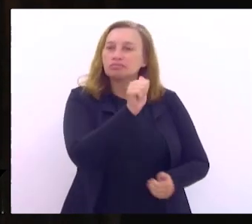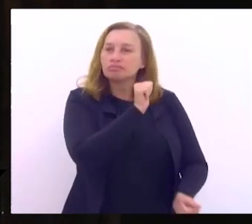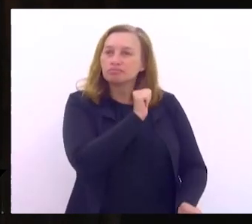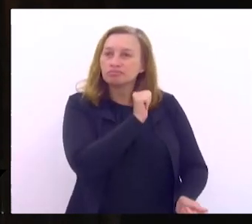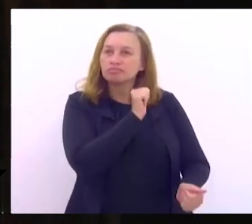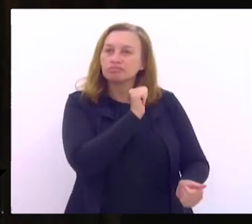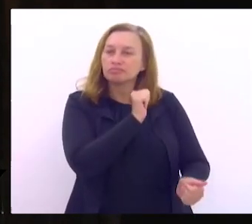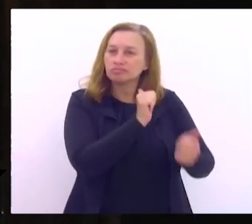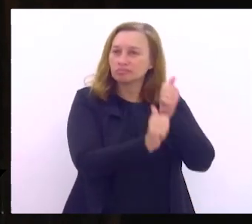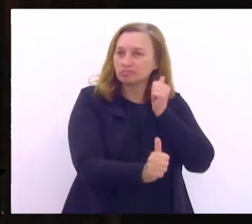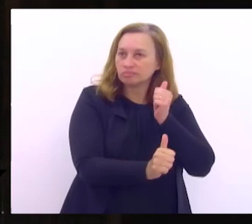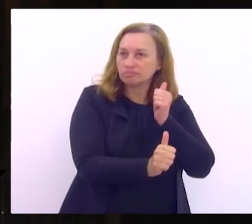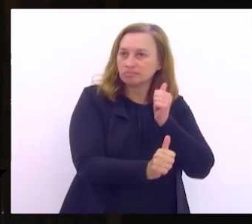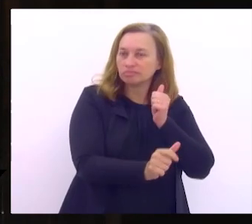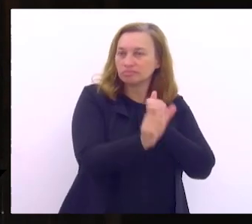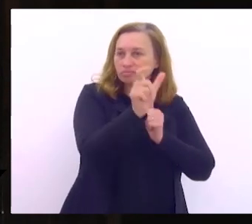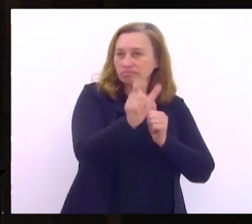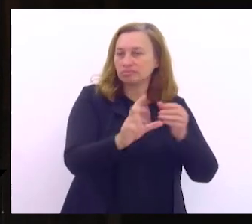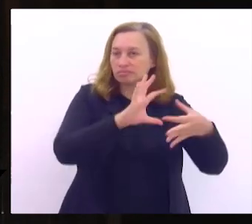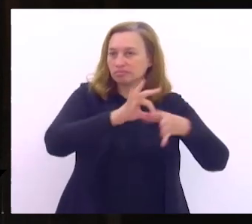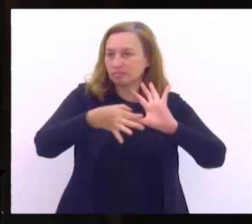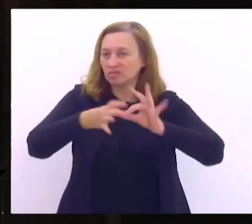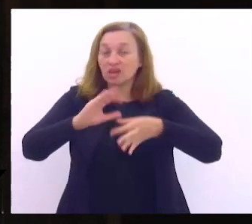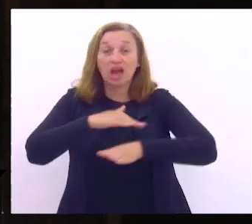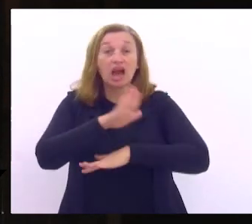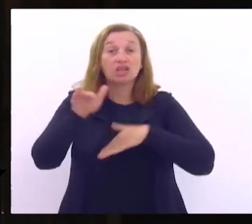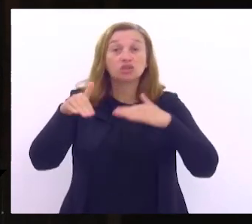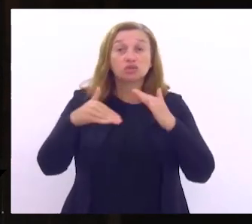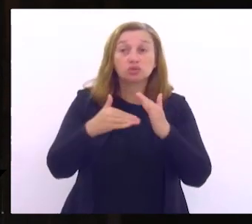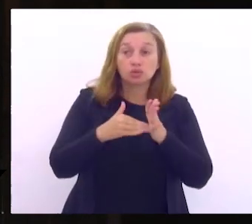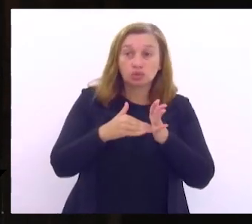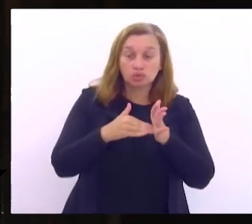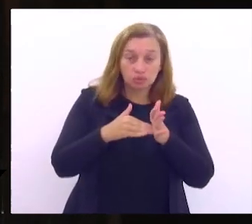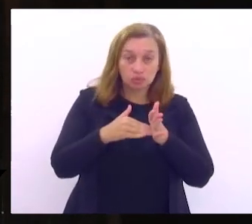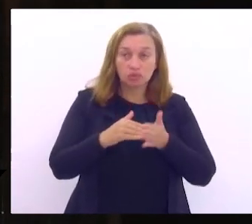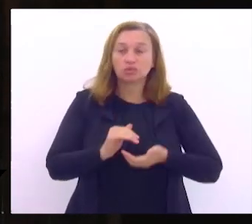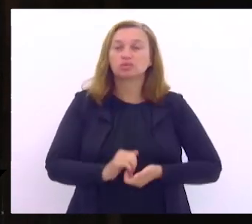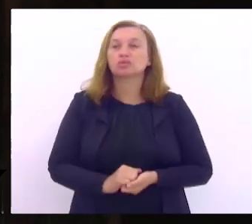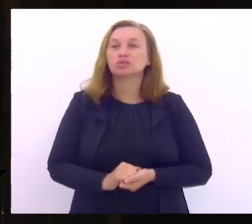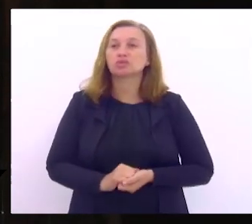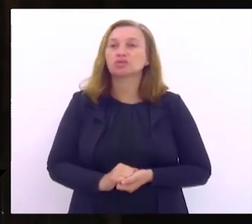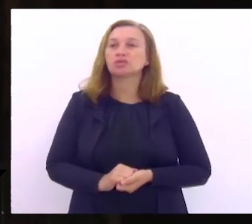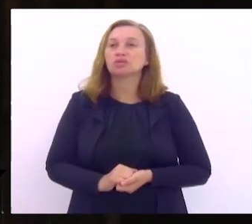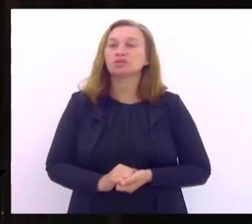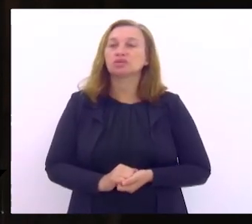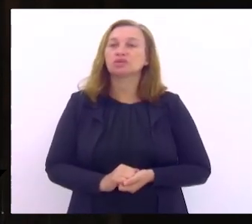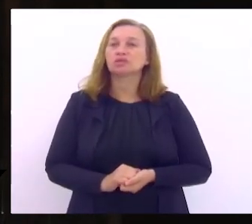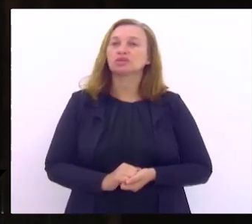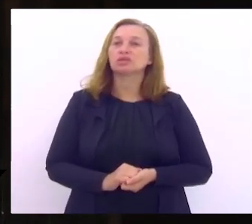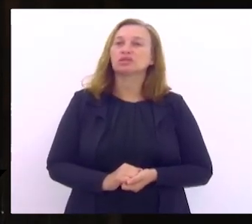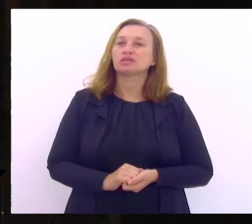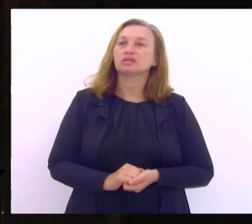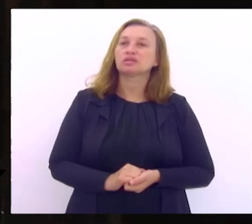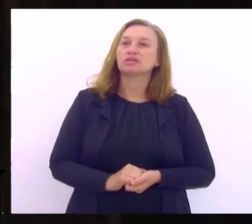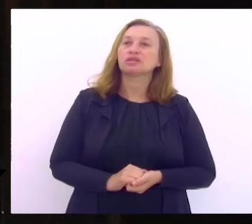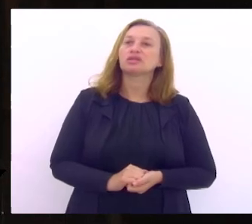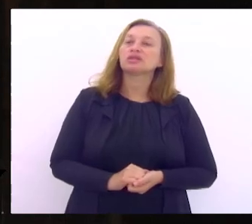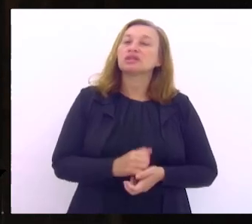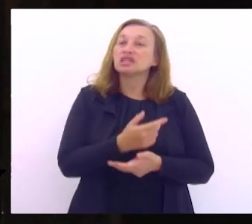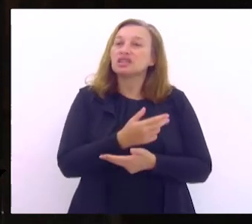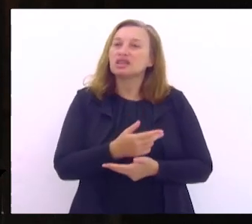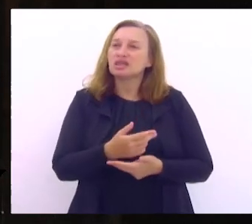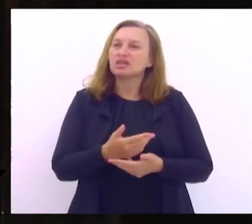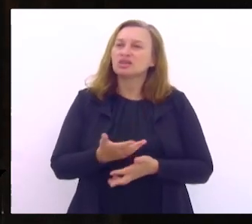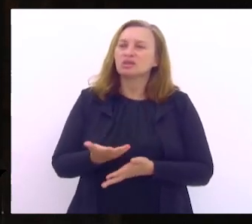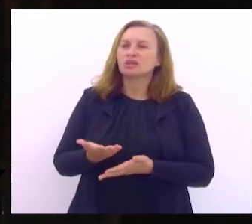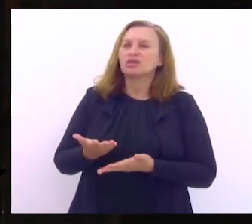Arcanjo, enfim, aos atletas olímpicos e os não olímpicos, mas que foram grandes atletas